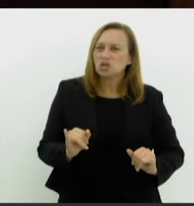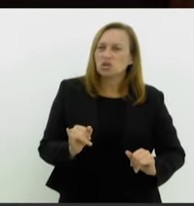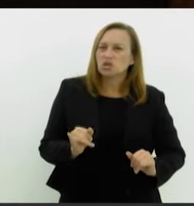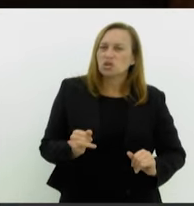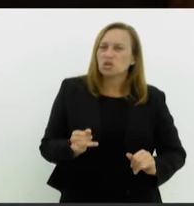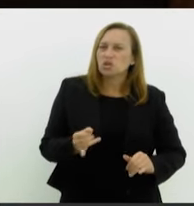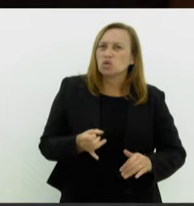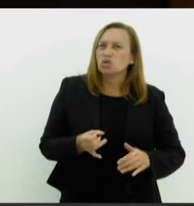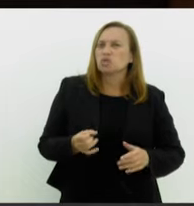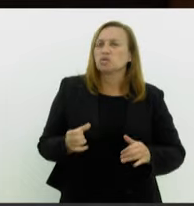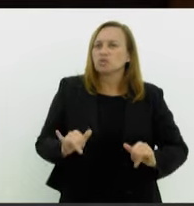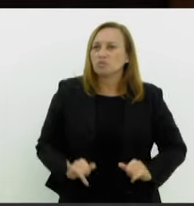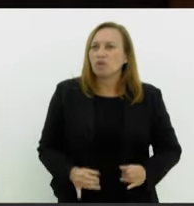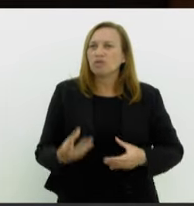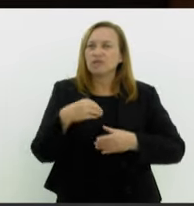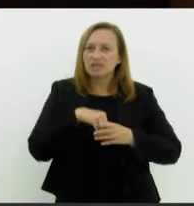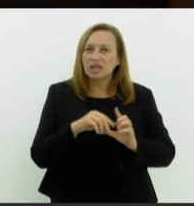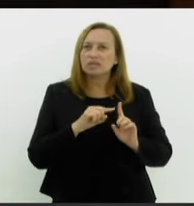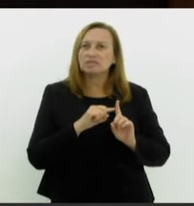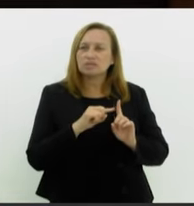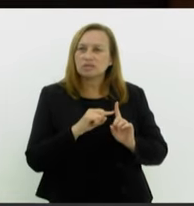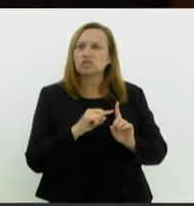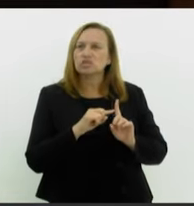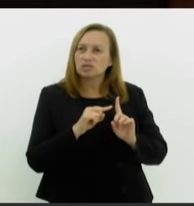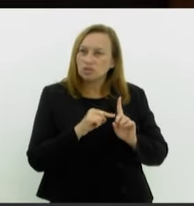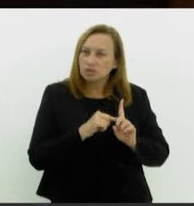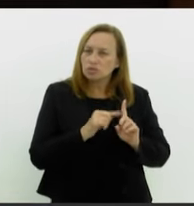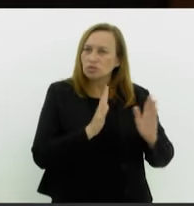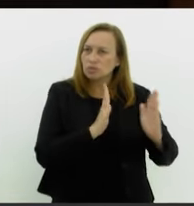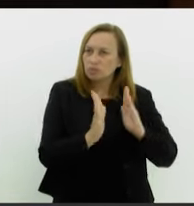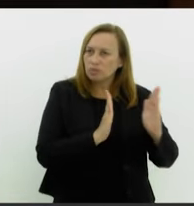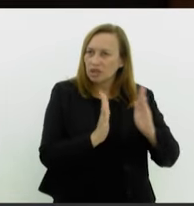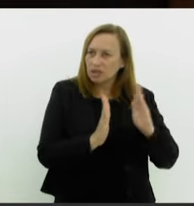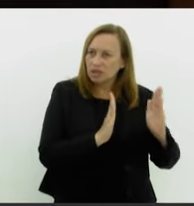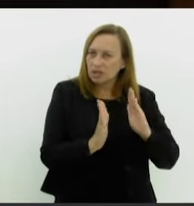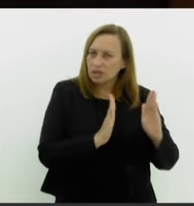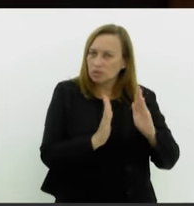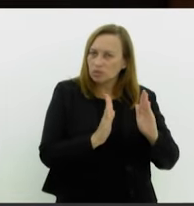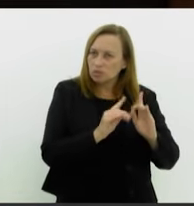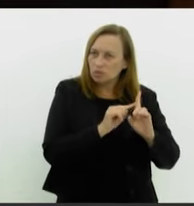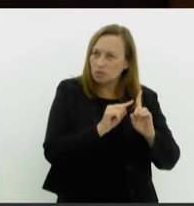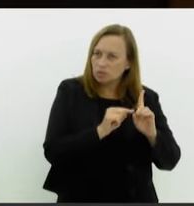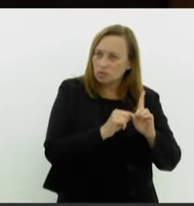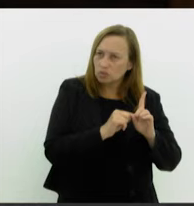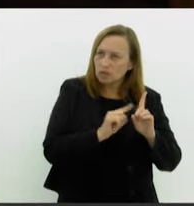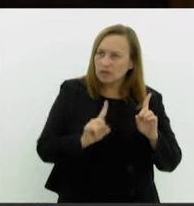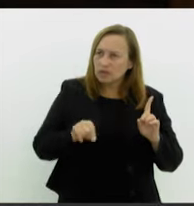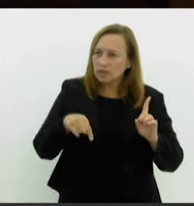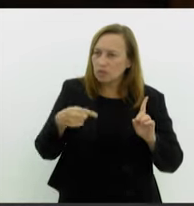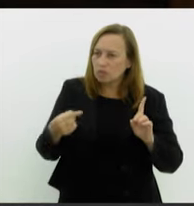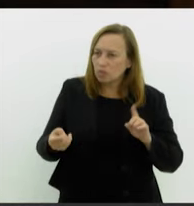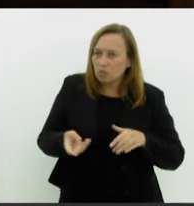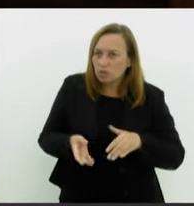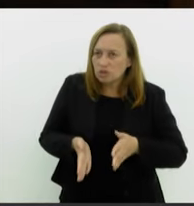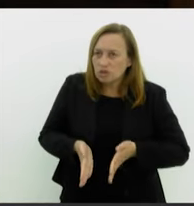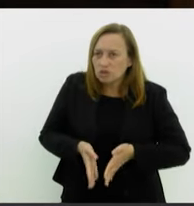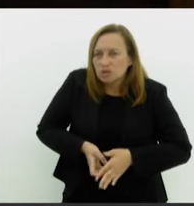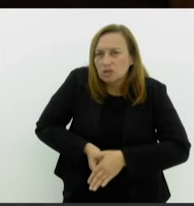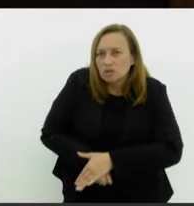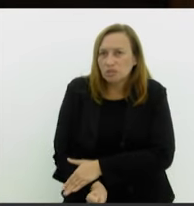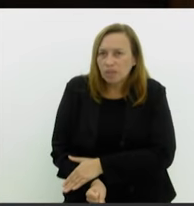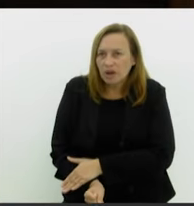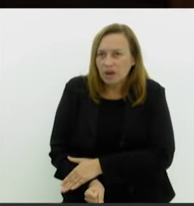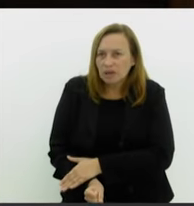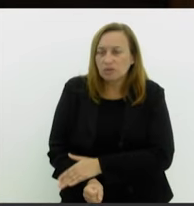da barriga a gente já sofre a violência durante o período da gestação durante o parto e no